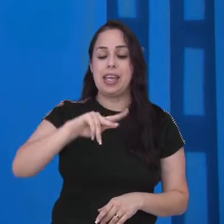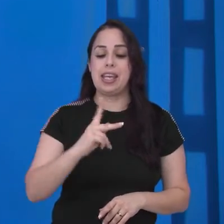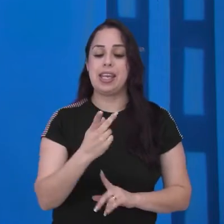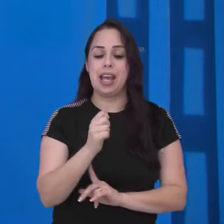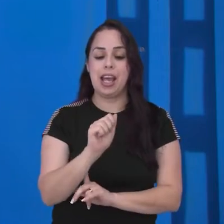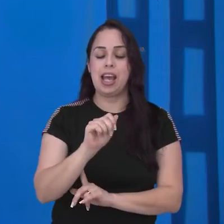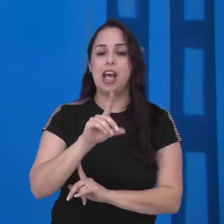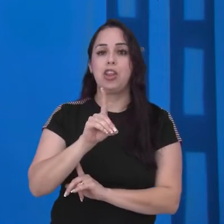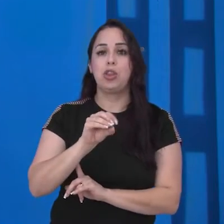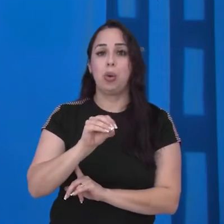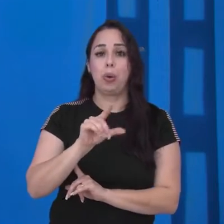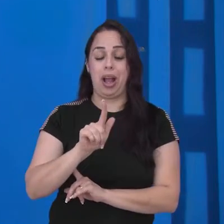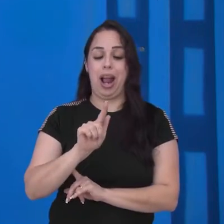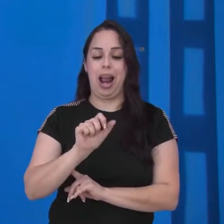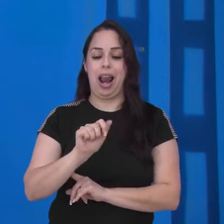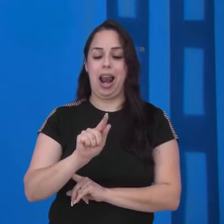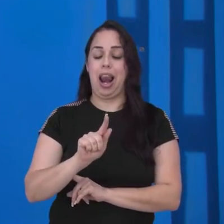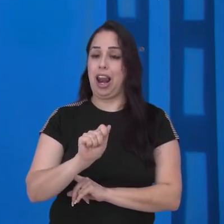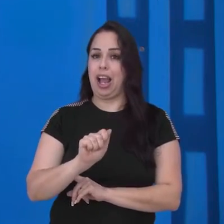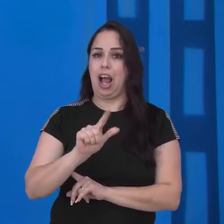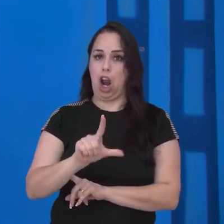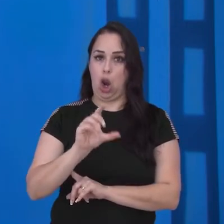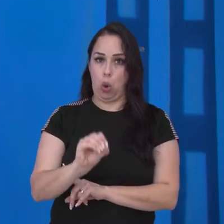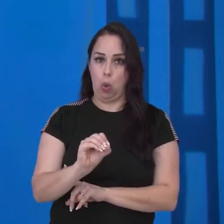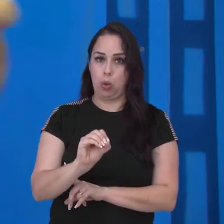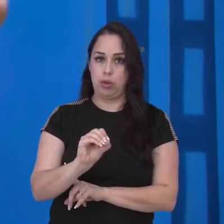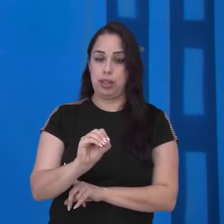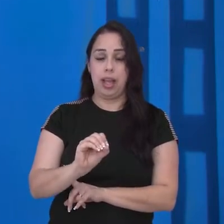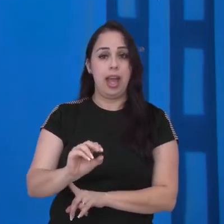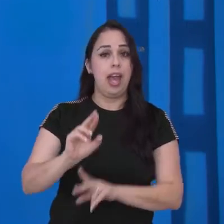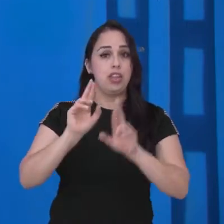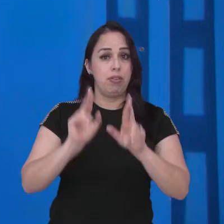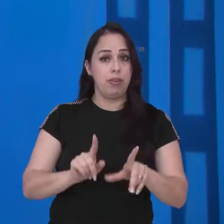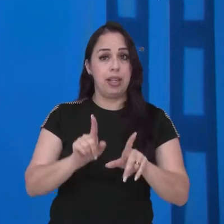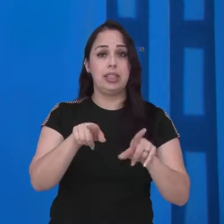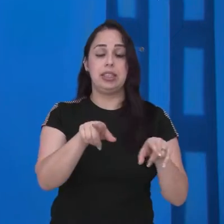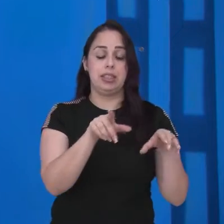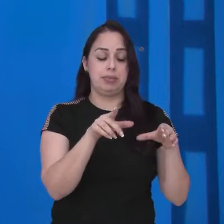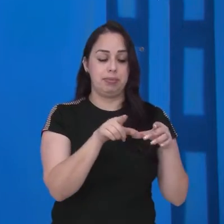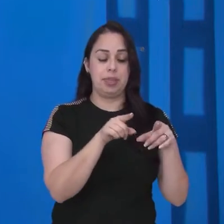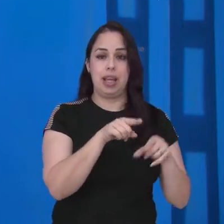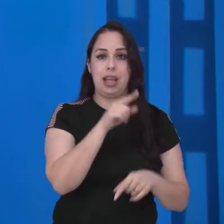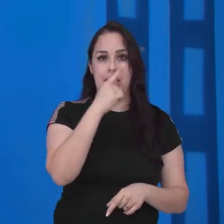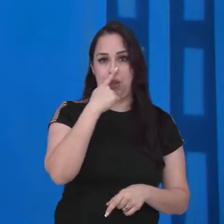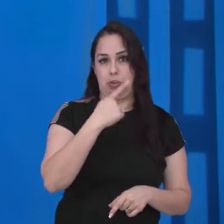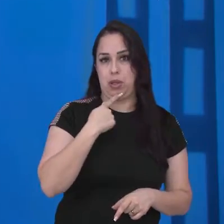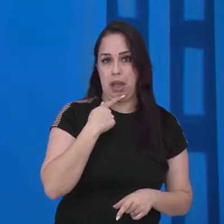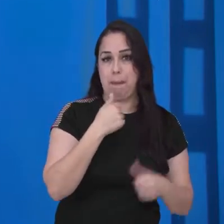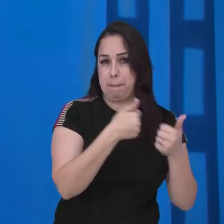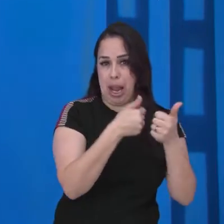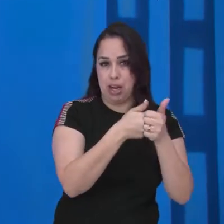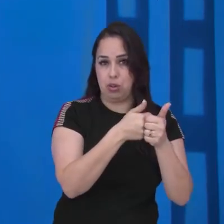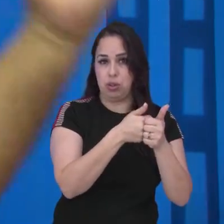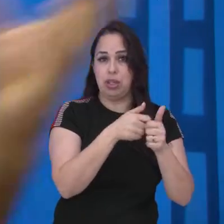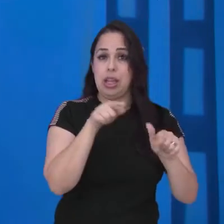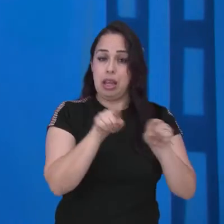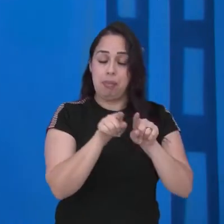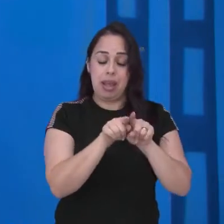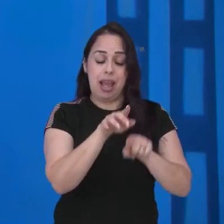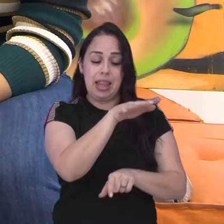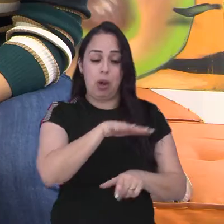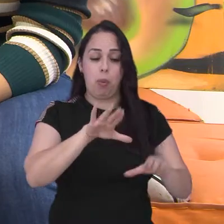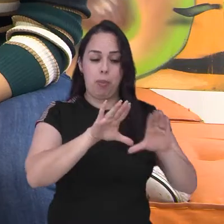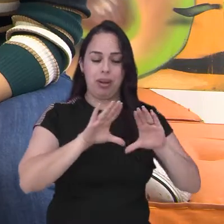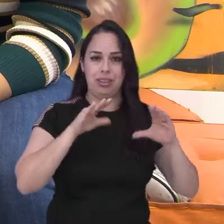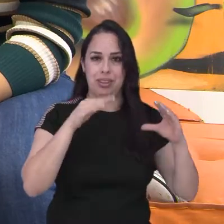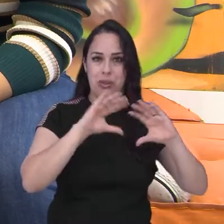Galo é uma batalha, tem diferentes gestões de organizações, né? A Rinha do Galo, que acontece no Galo Branco, é uma batalha que envolve toda a